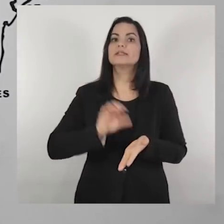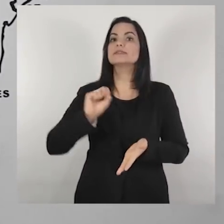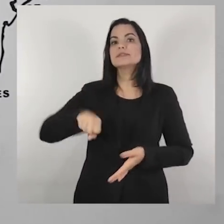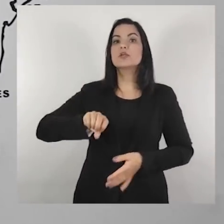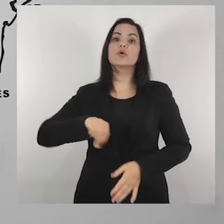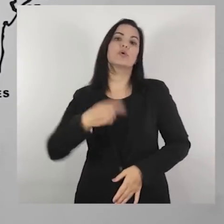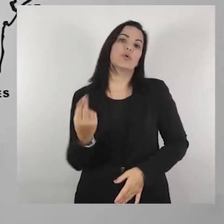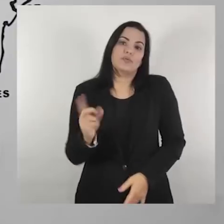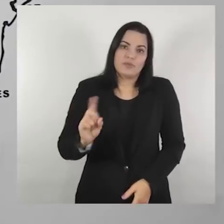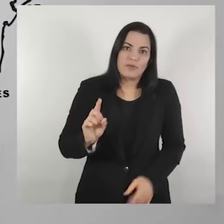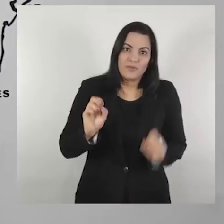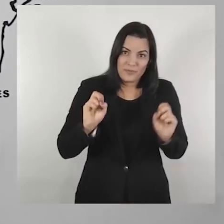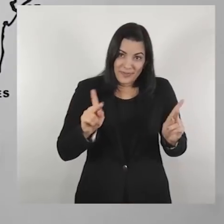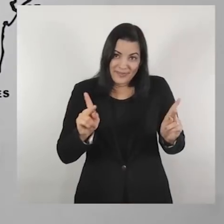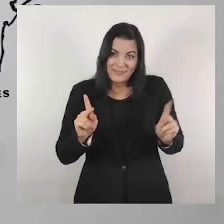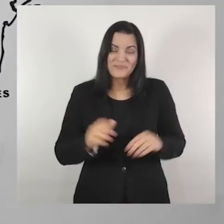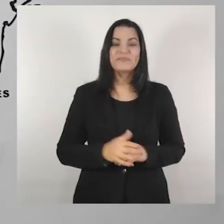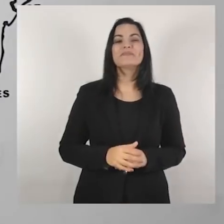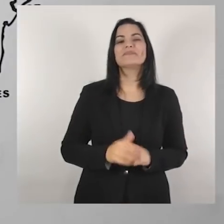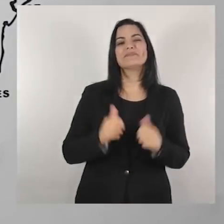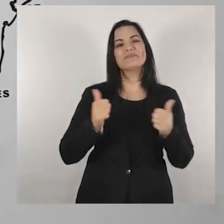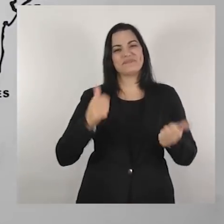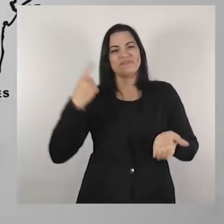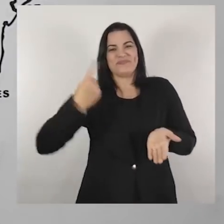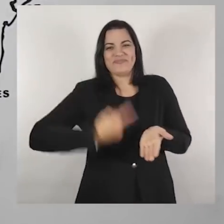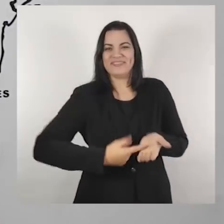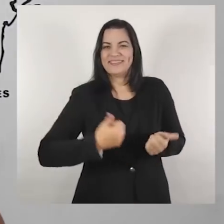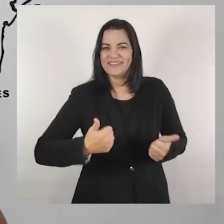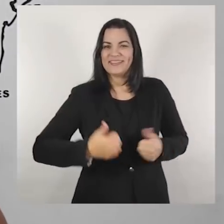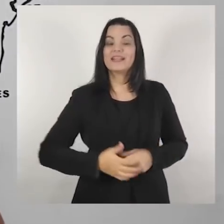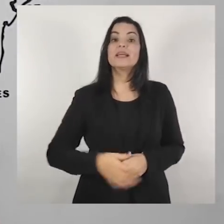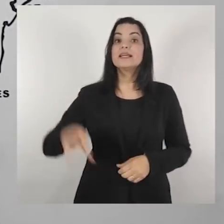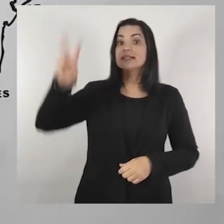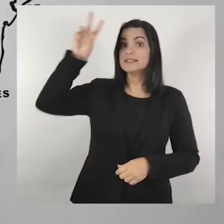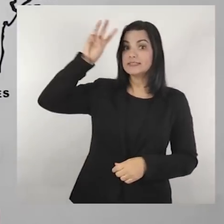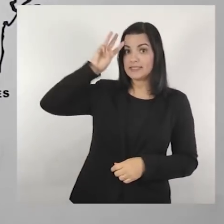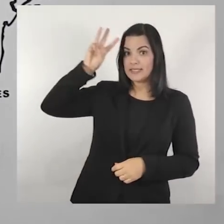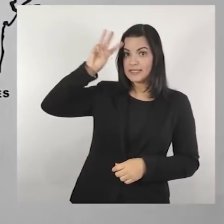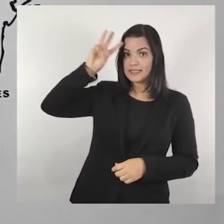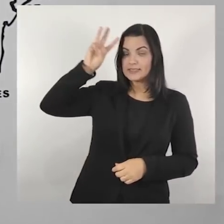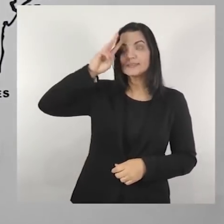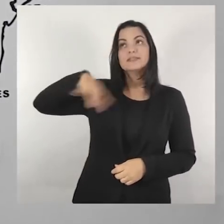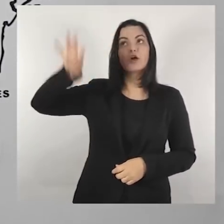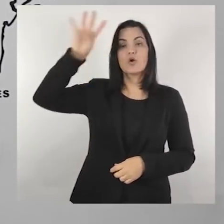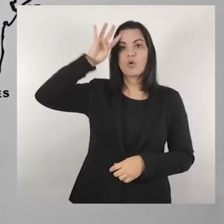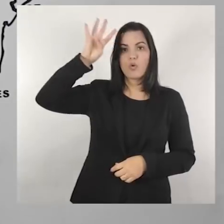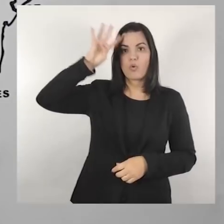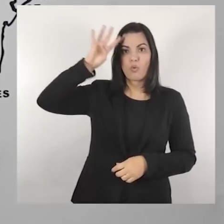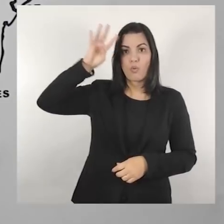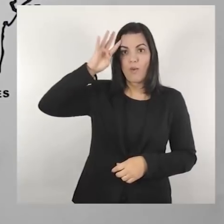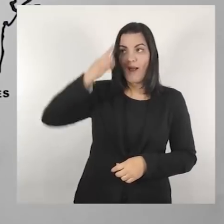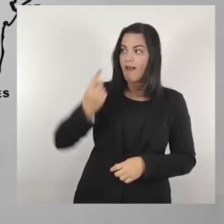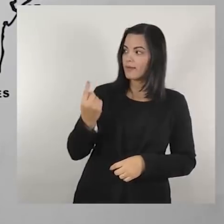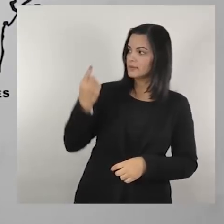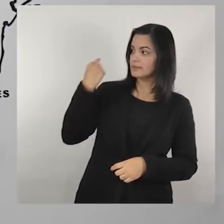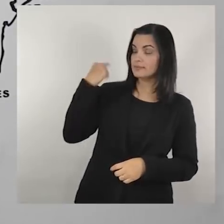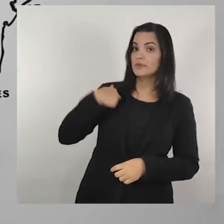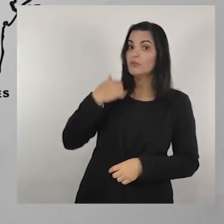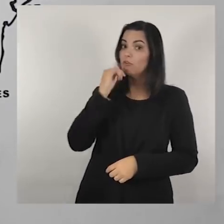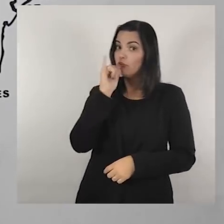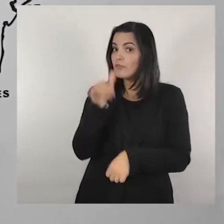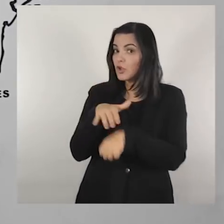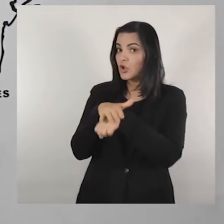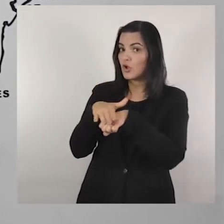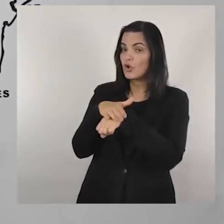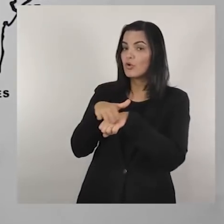disso. Combinado? Então tá bom. Na terça-feira e na quarta-feira, eu falei para vocês sobre